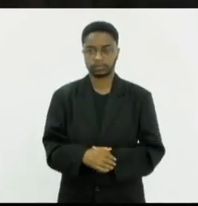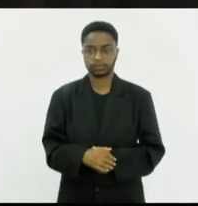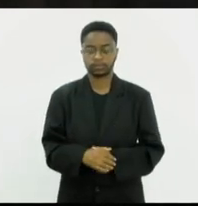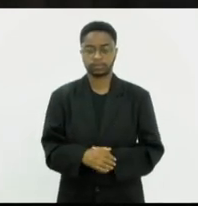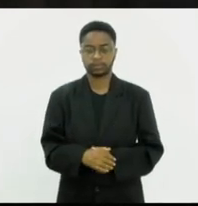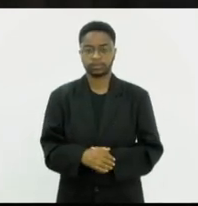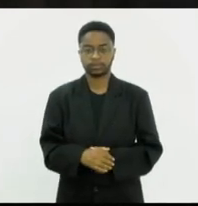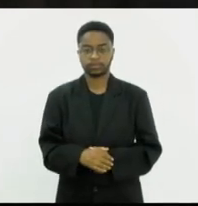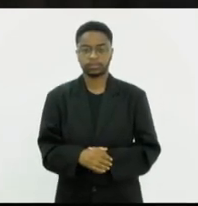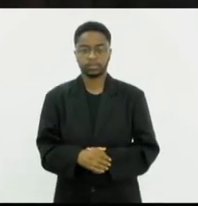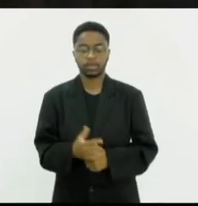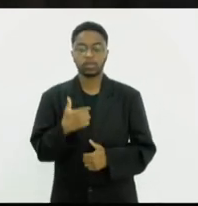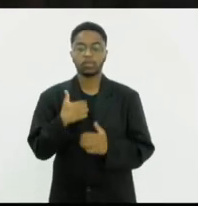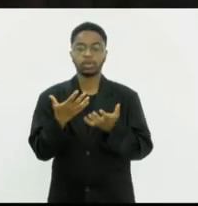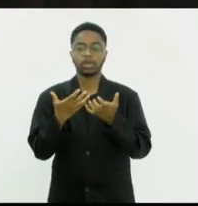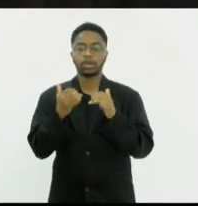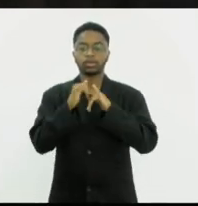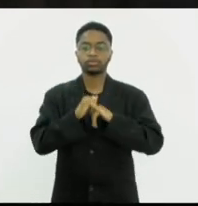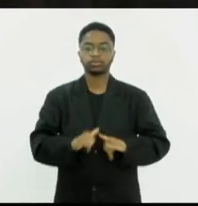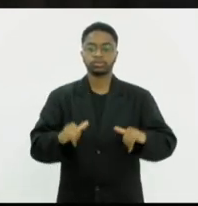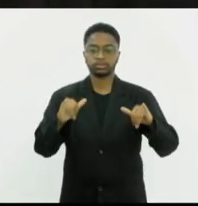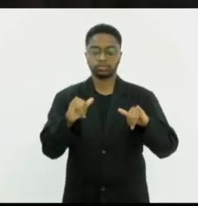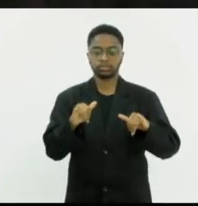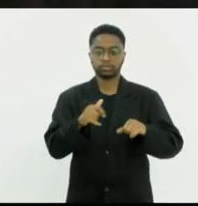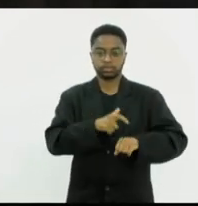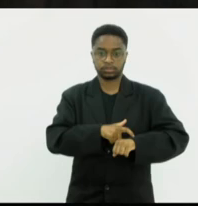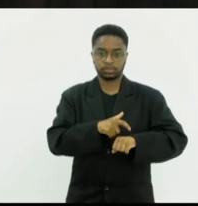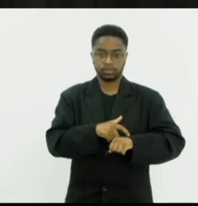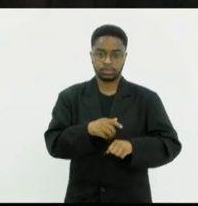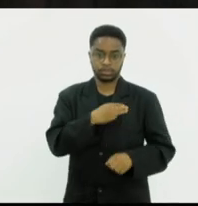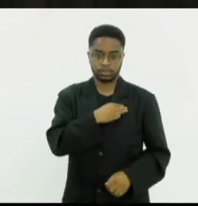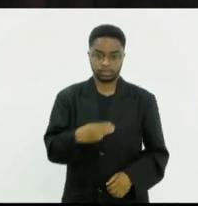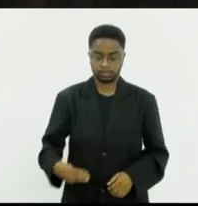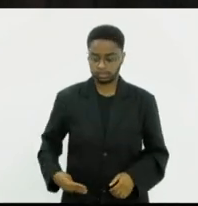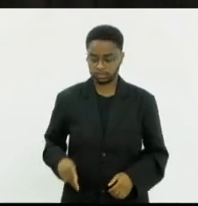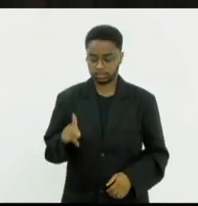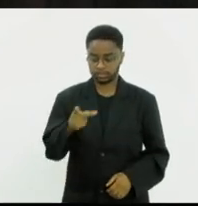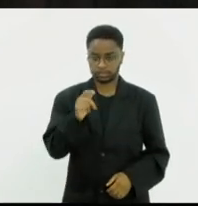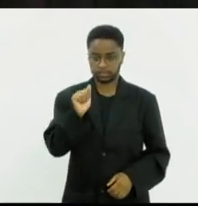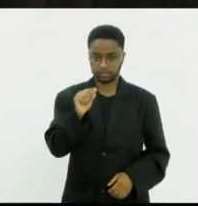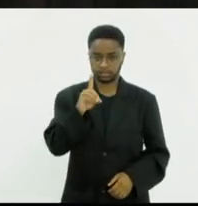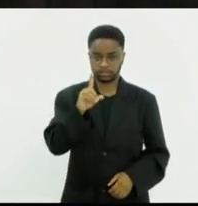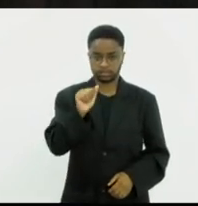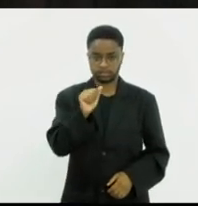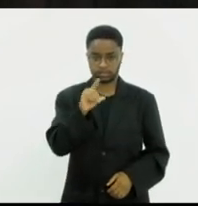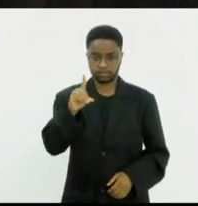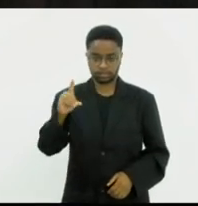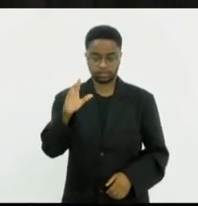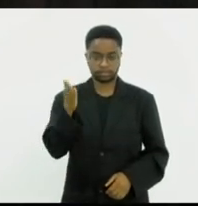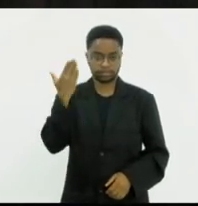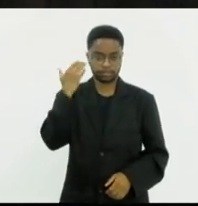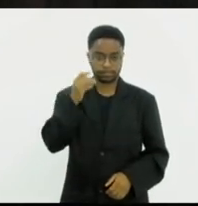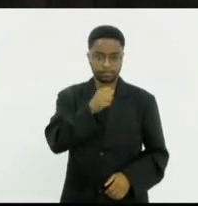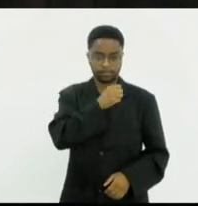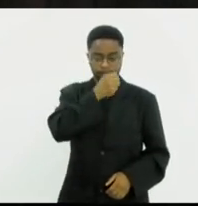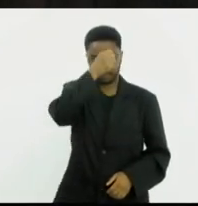só lhe informar que quando o ministro Haddad foi prefeito de São